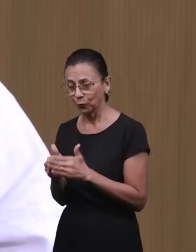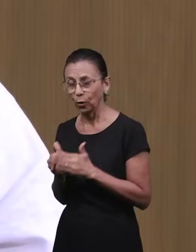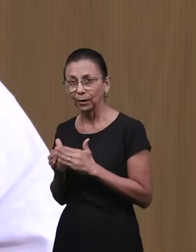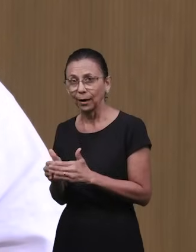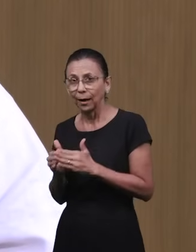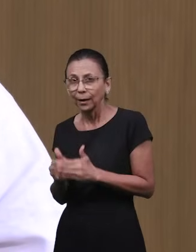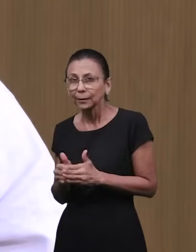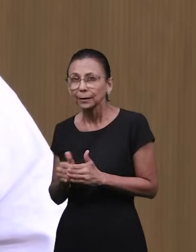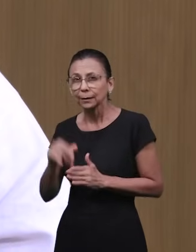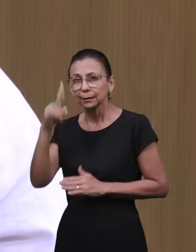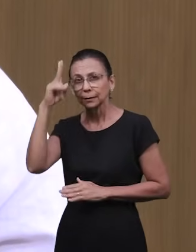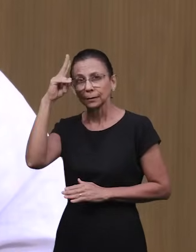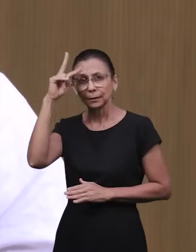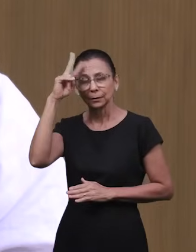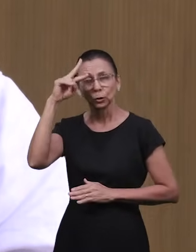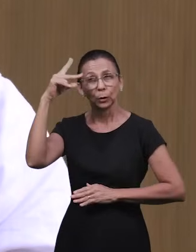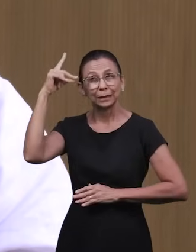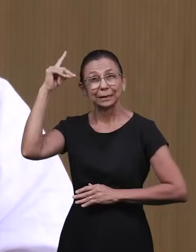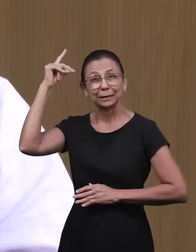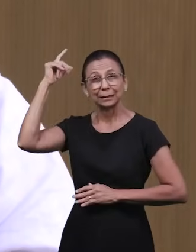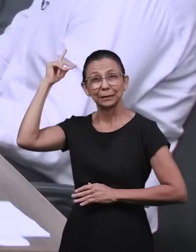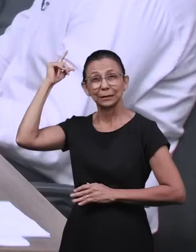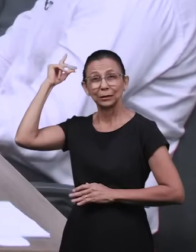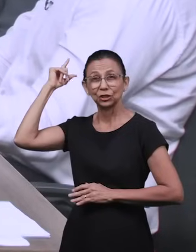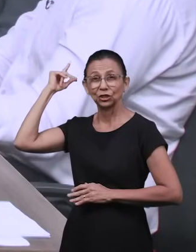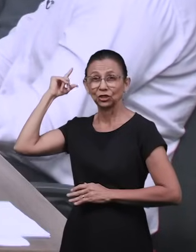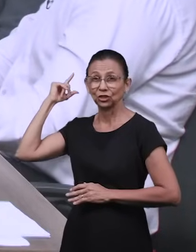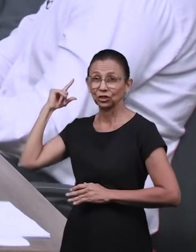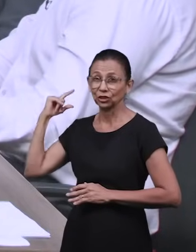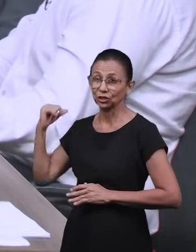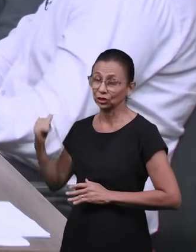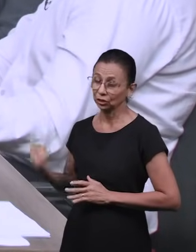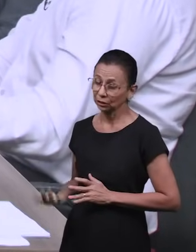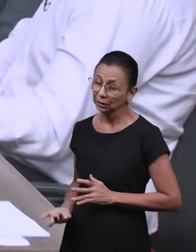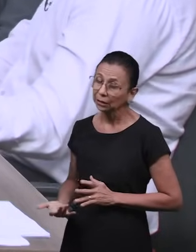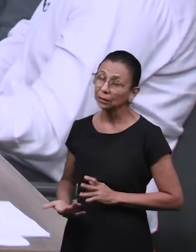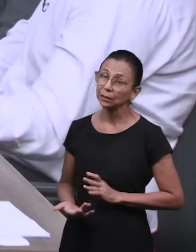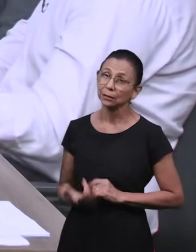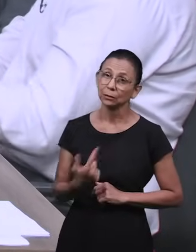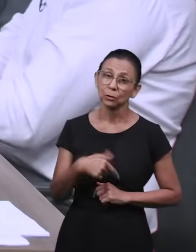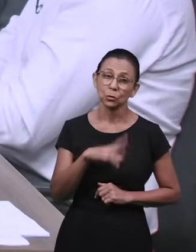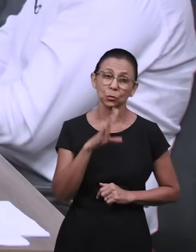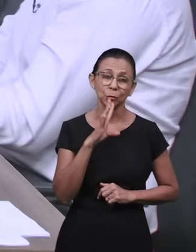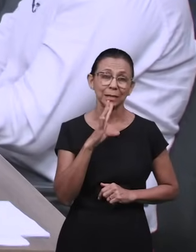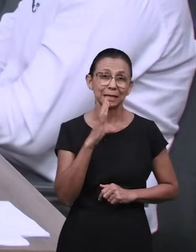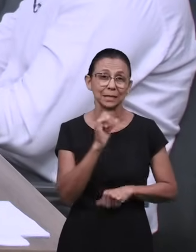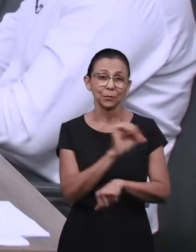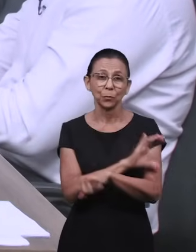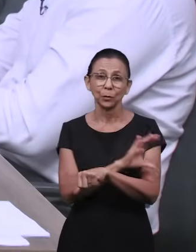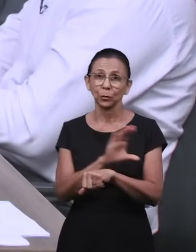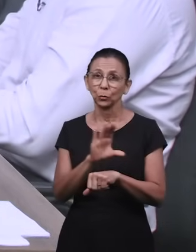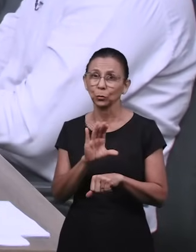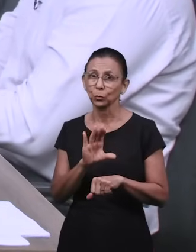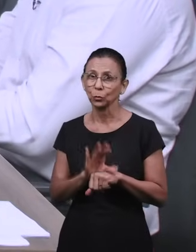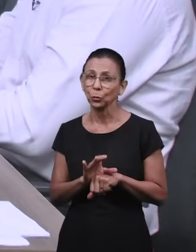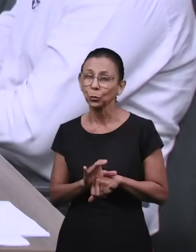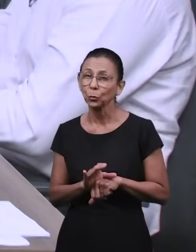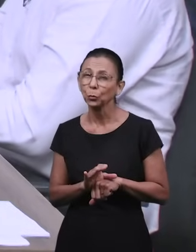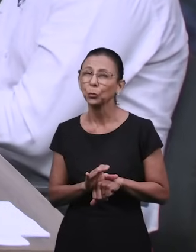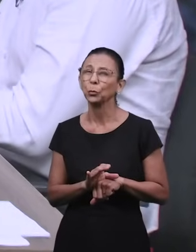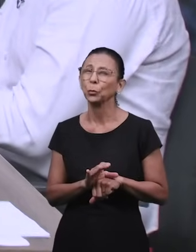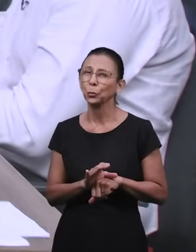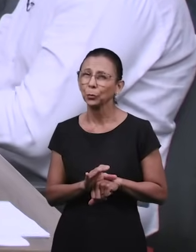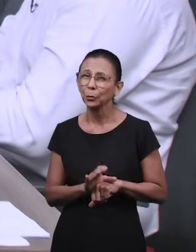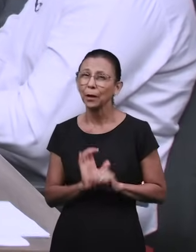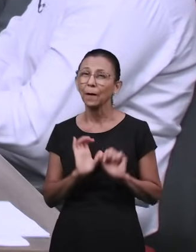história antiga, talvez um grande peso cultural que nós conhecemos até hoje tenha